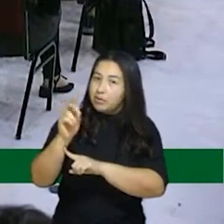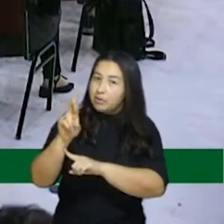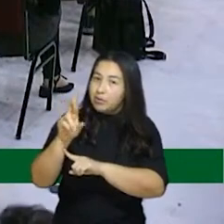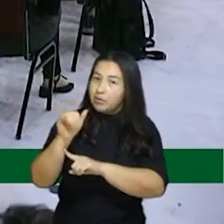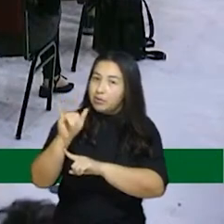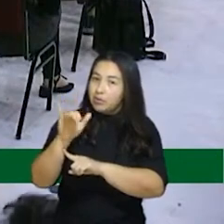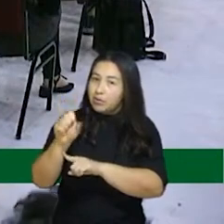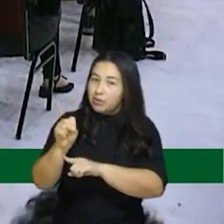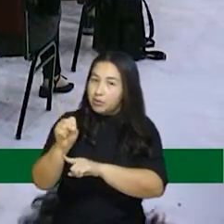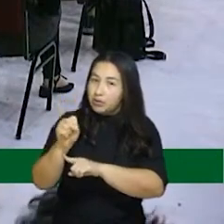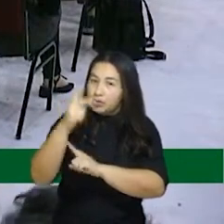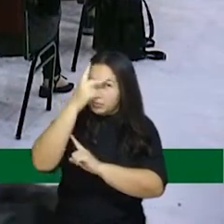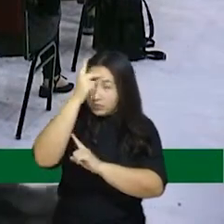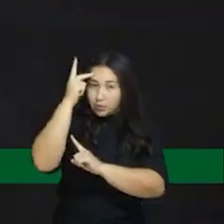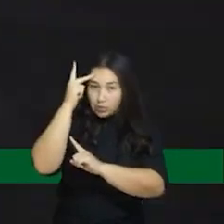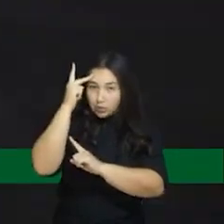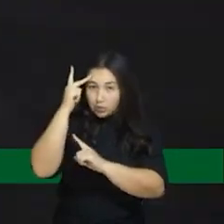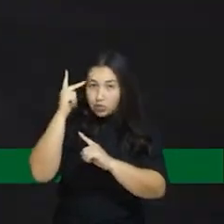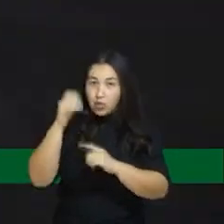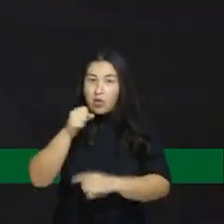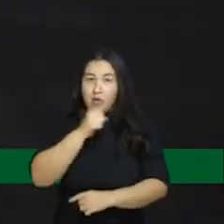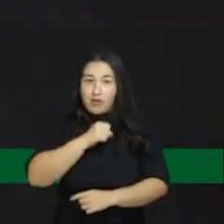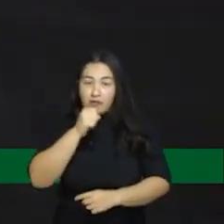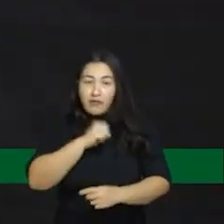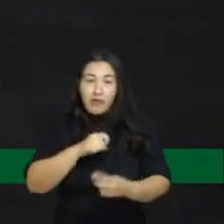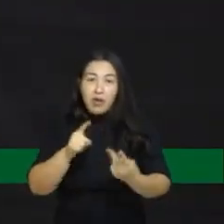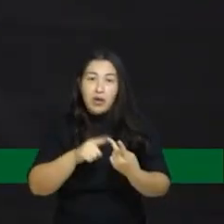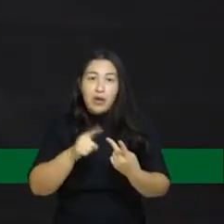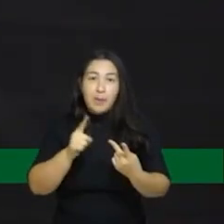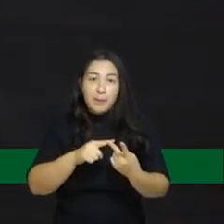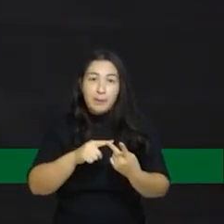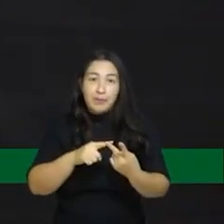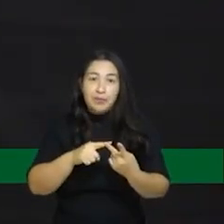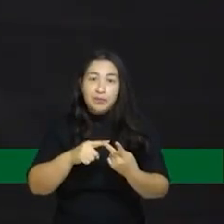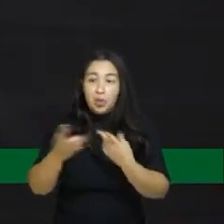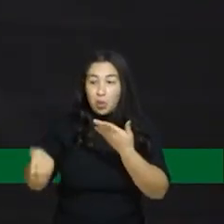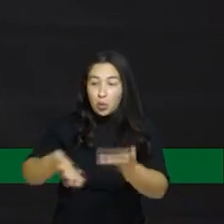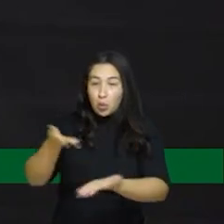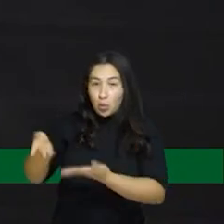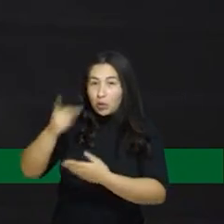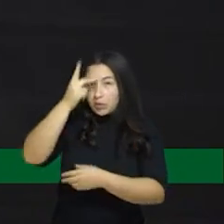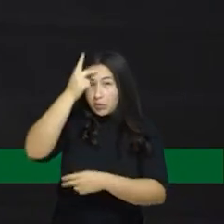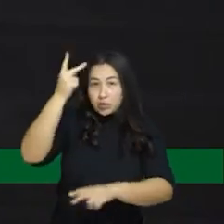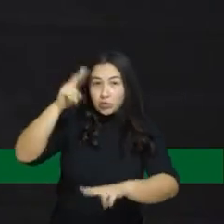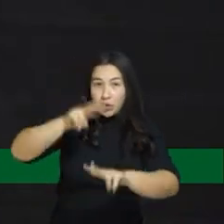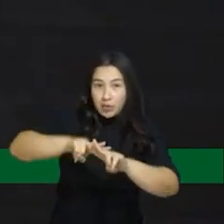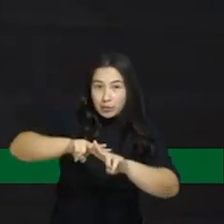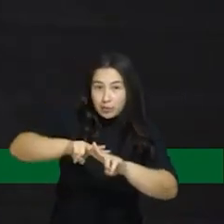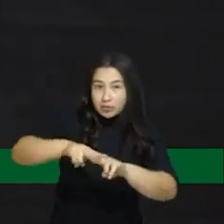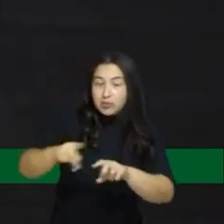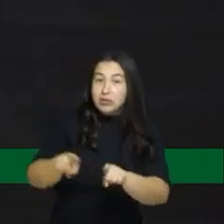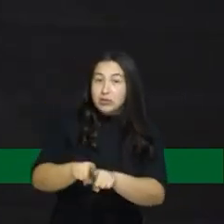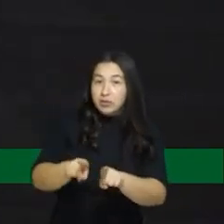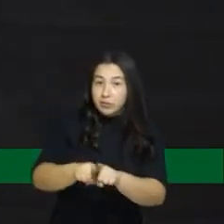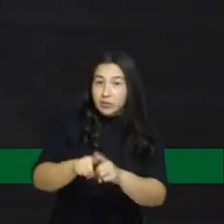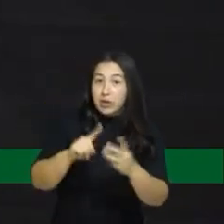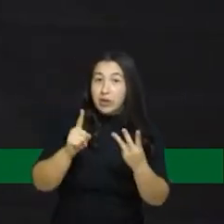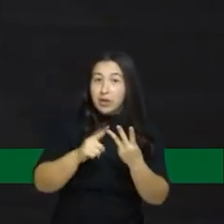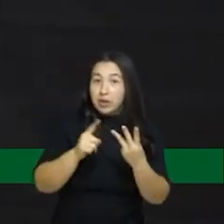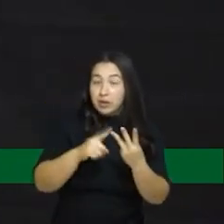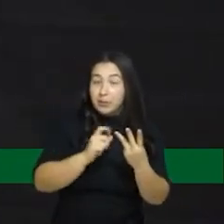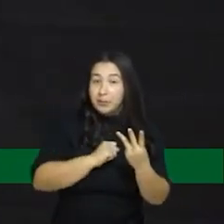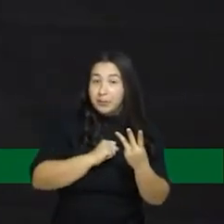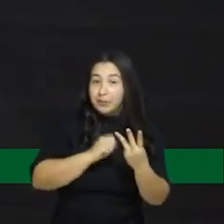pessoa idosa, para a pastoral carcerária, que faz um trabalho maravilhoso também no sistema prisional,